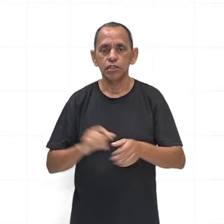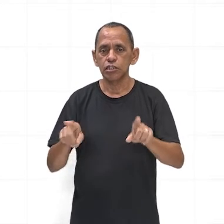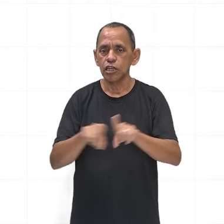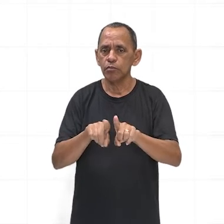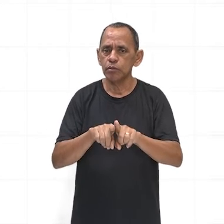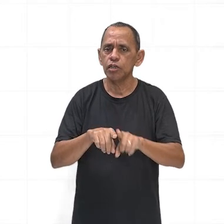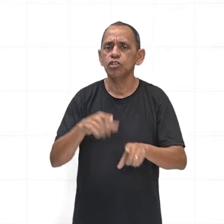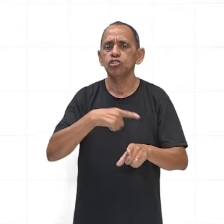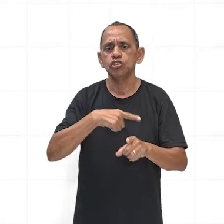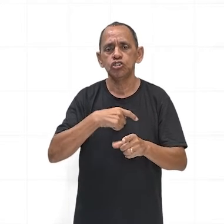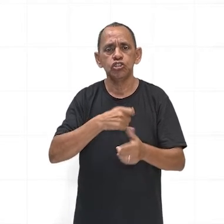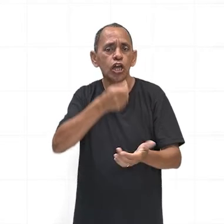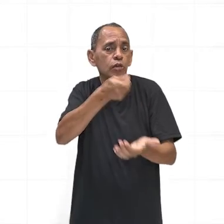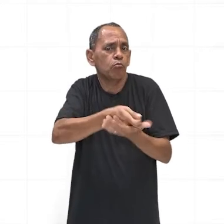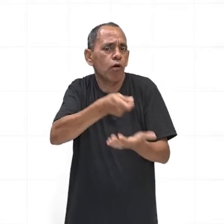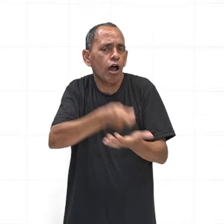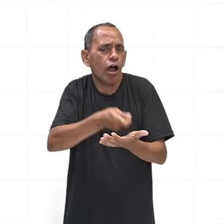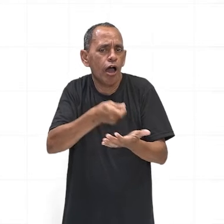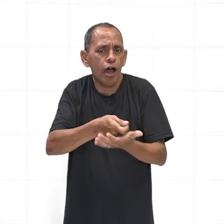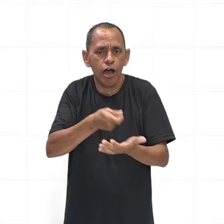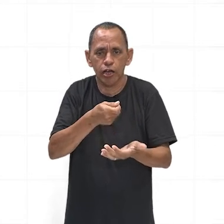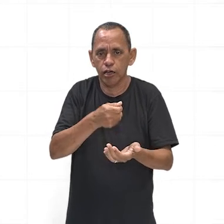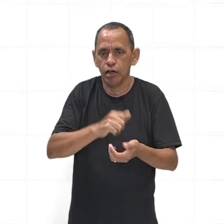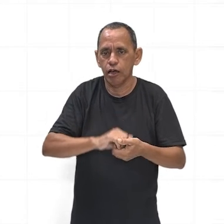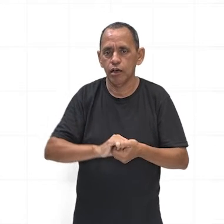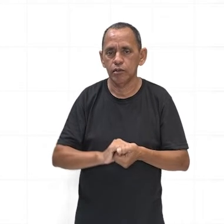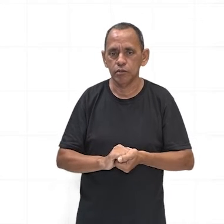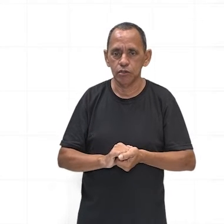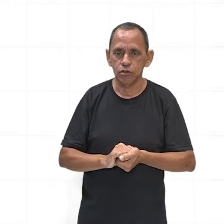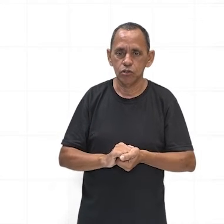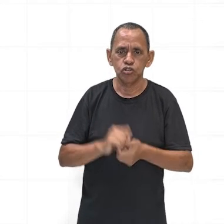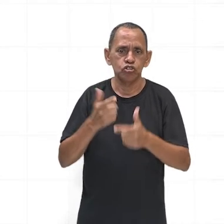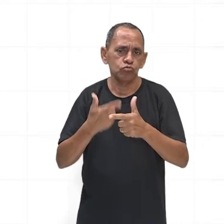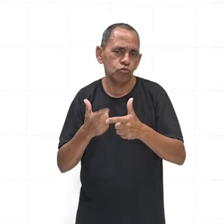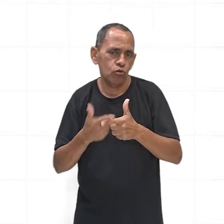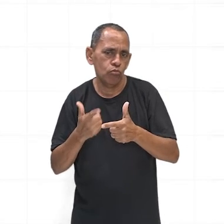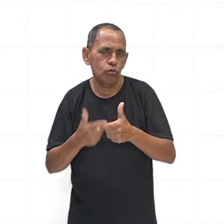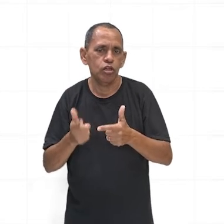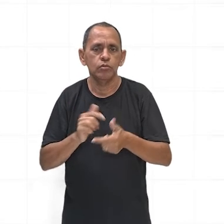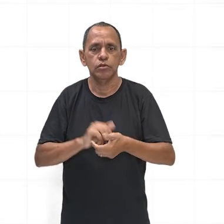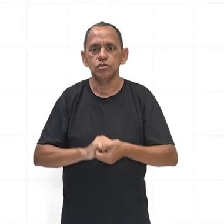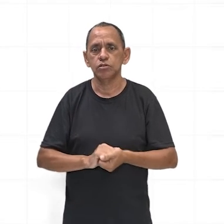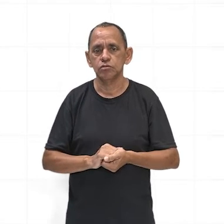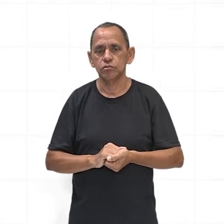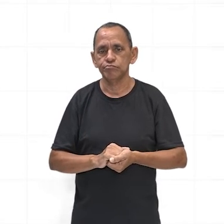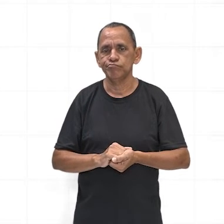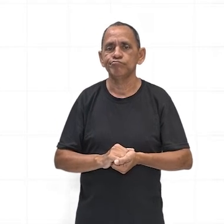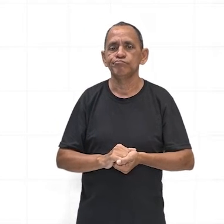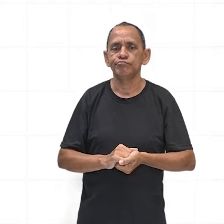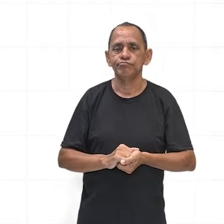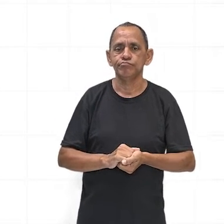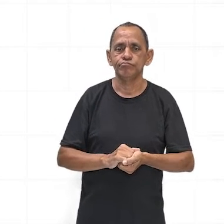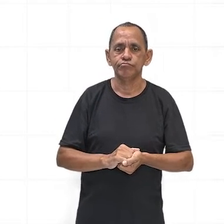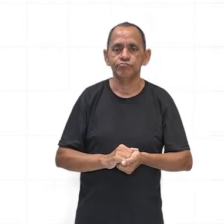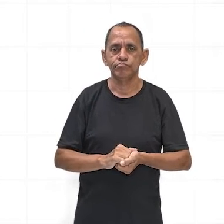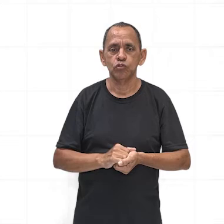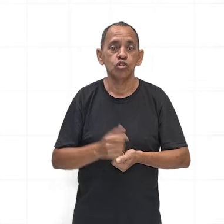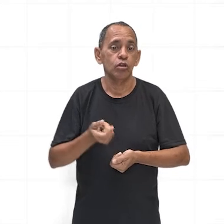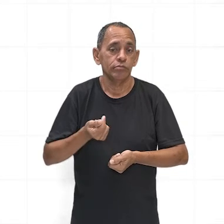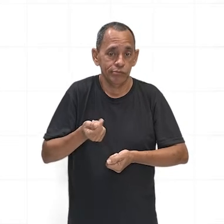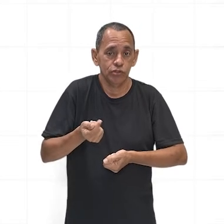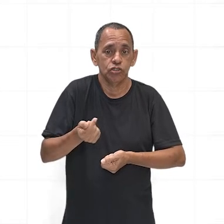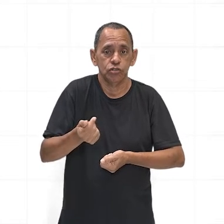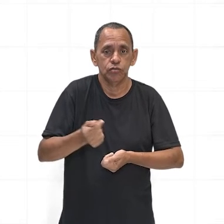dívidas. O conceito de escravo, turminha, Olha só, o conceito de escravo na sociedade